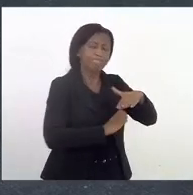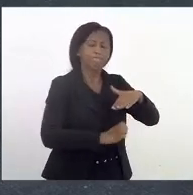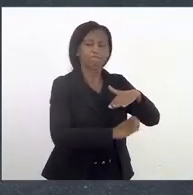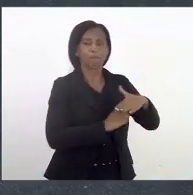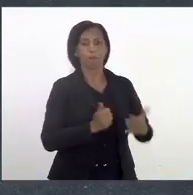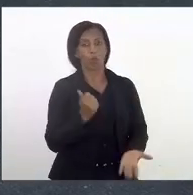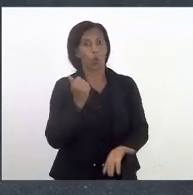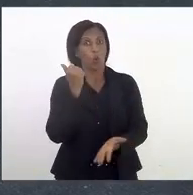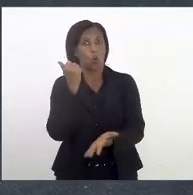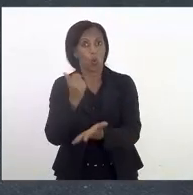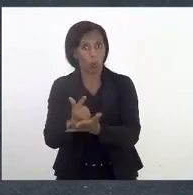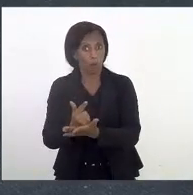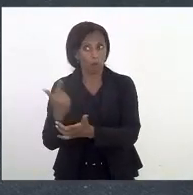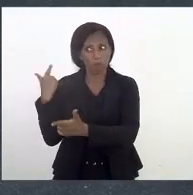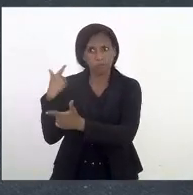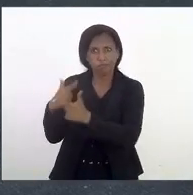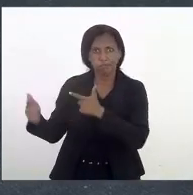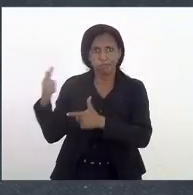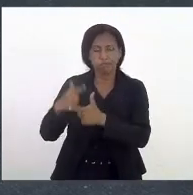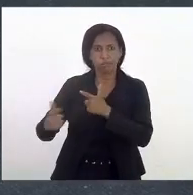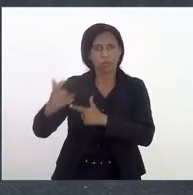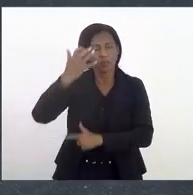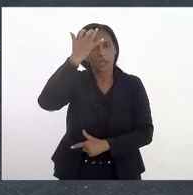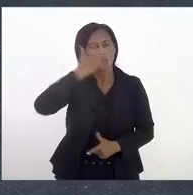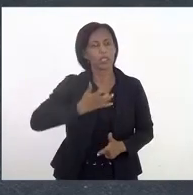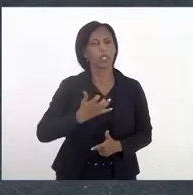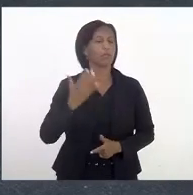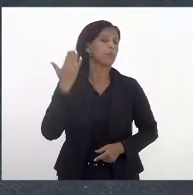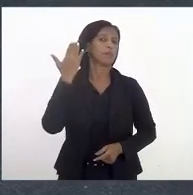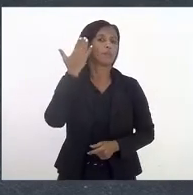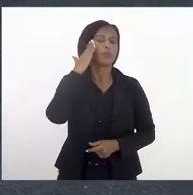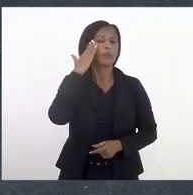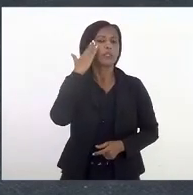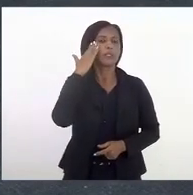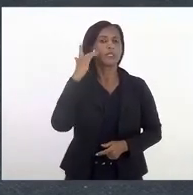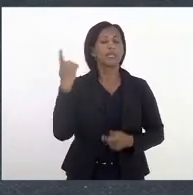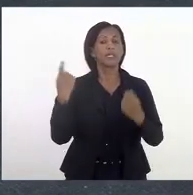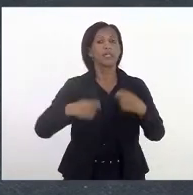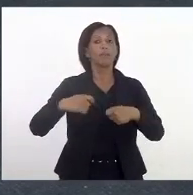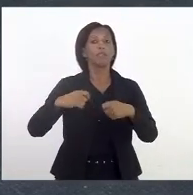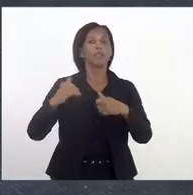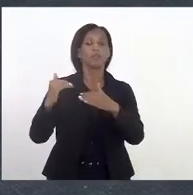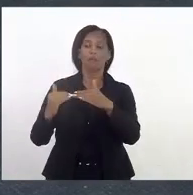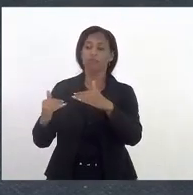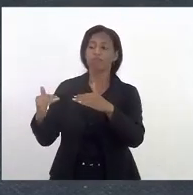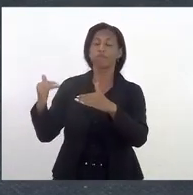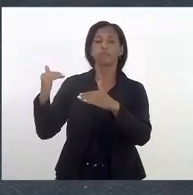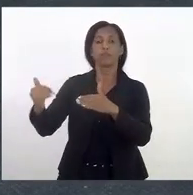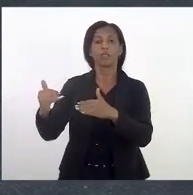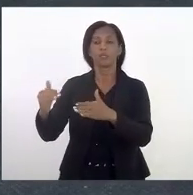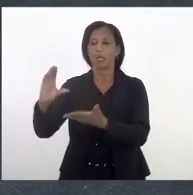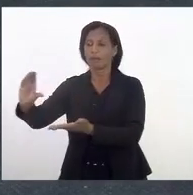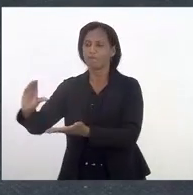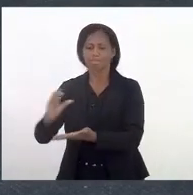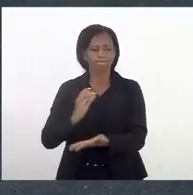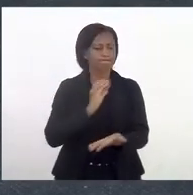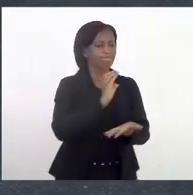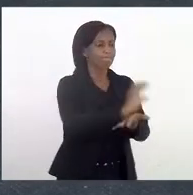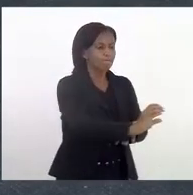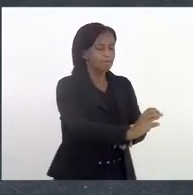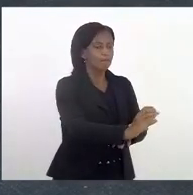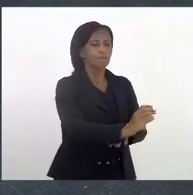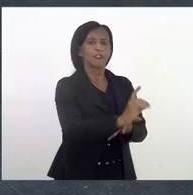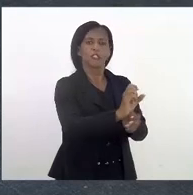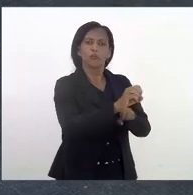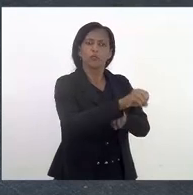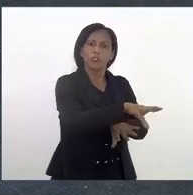comprando brigas sérias por entender que temos que aumentar arrecadação para investir em saúde educação